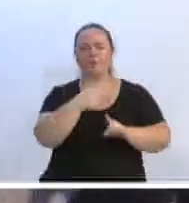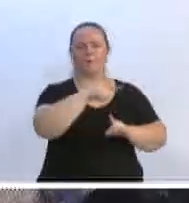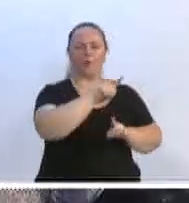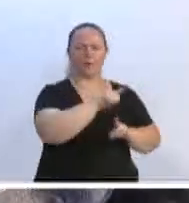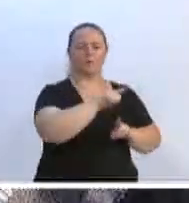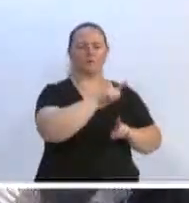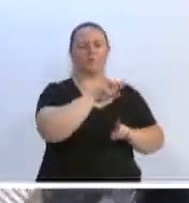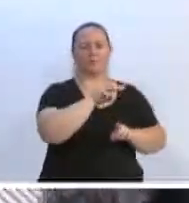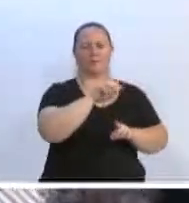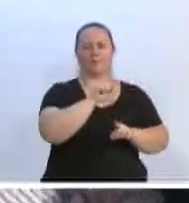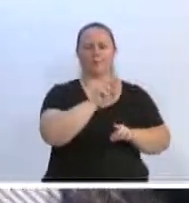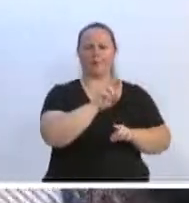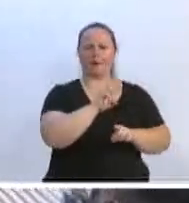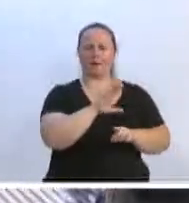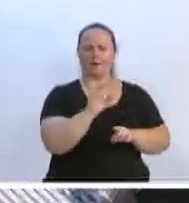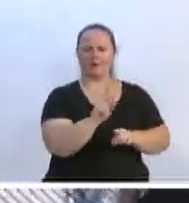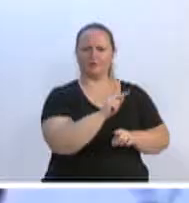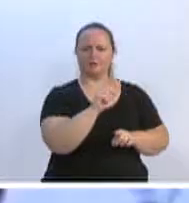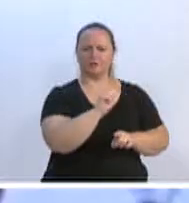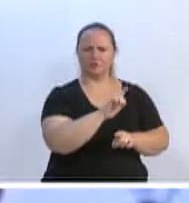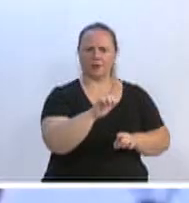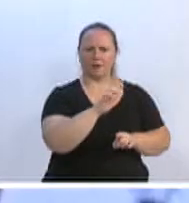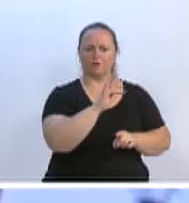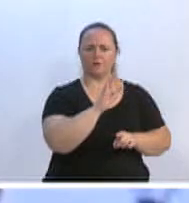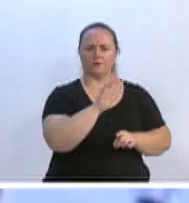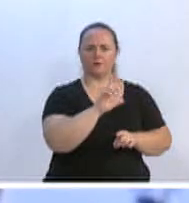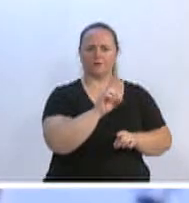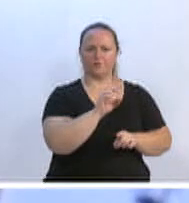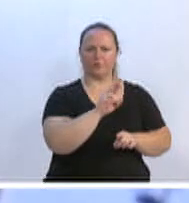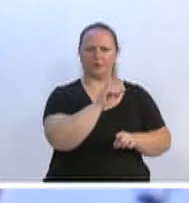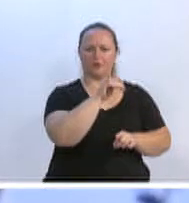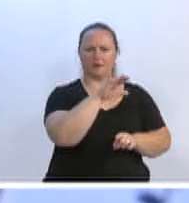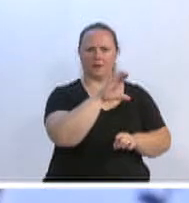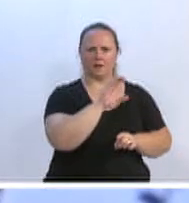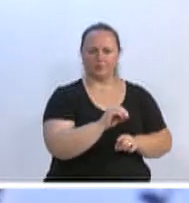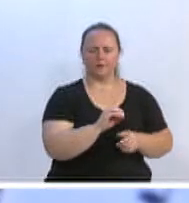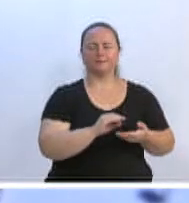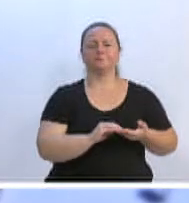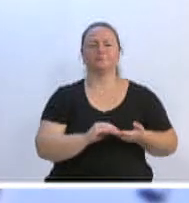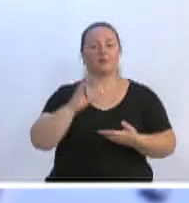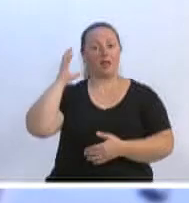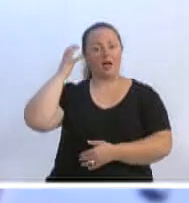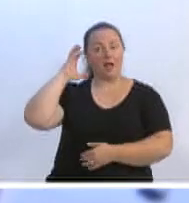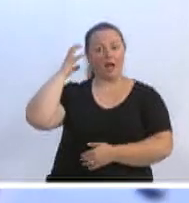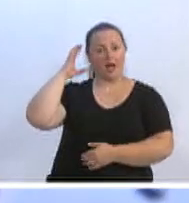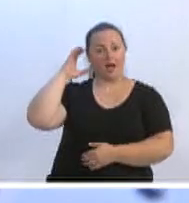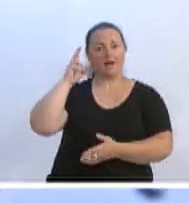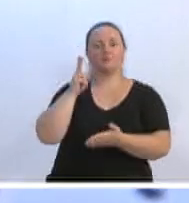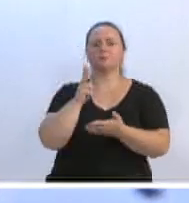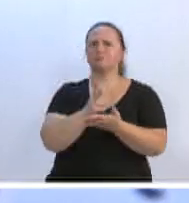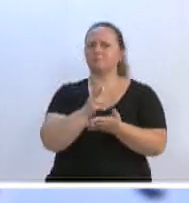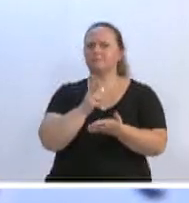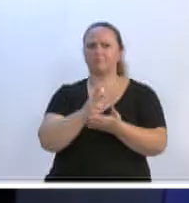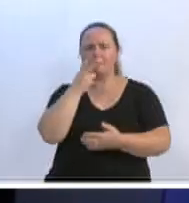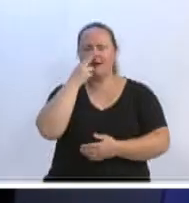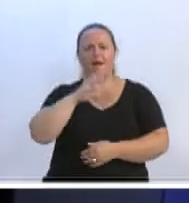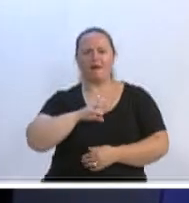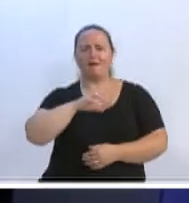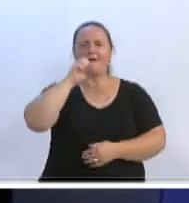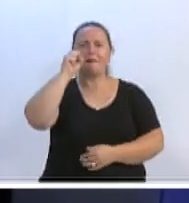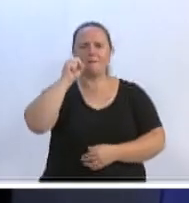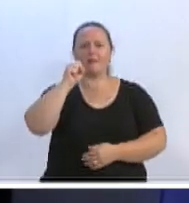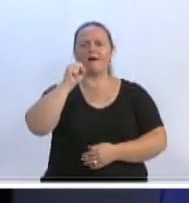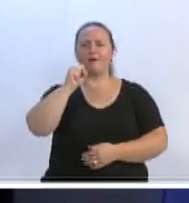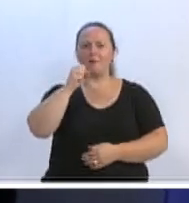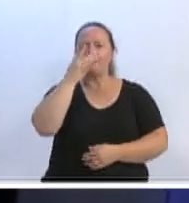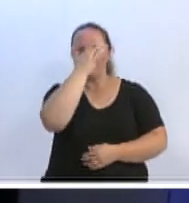Marechal Floriano. A Rádio Manaim, que ocupa o primeiro lugar em audiência de web rádios no Brasil, transmite aos